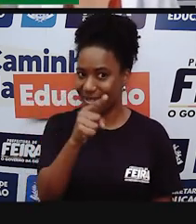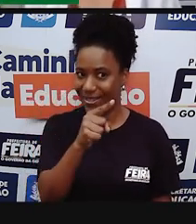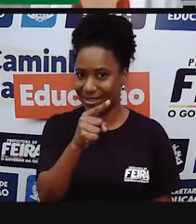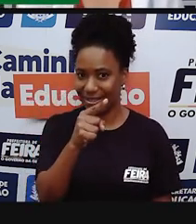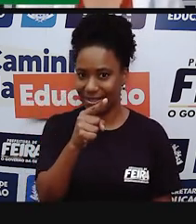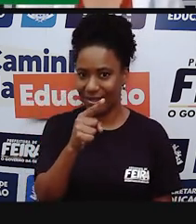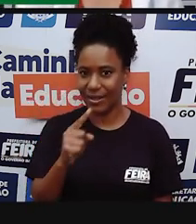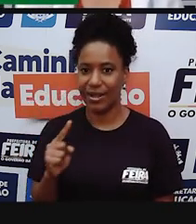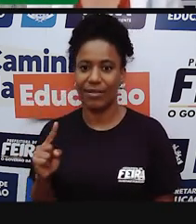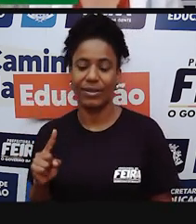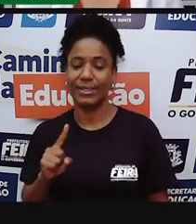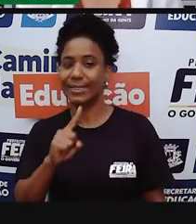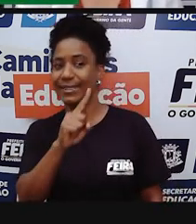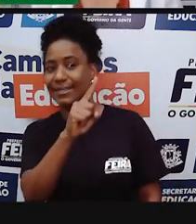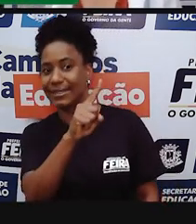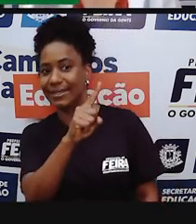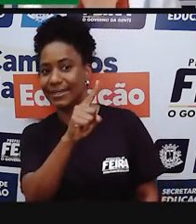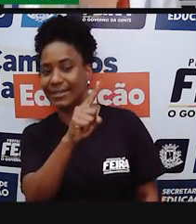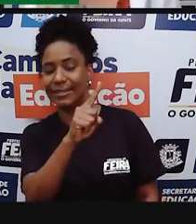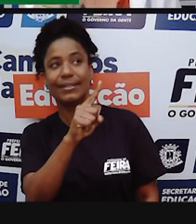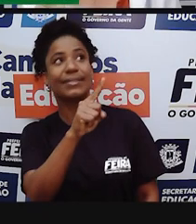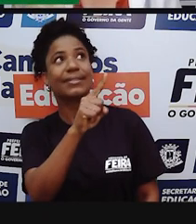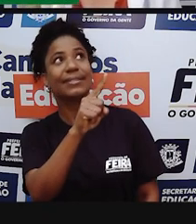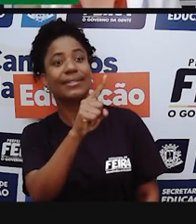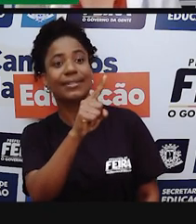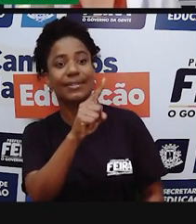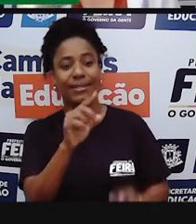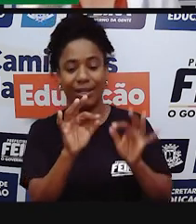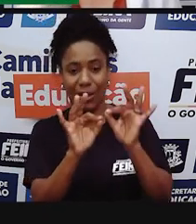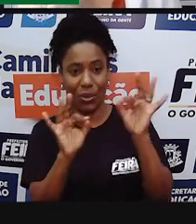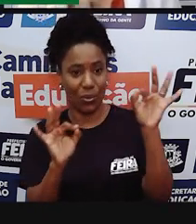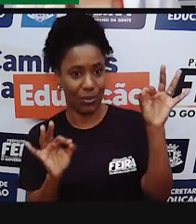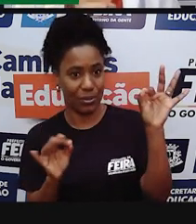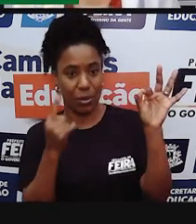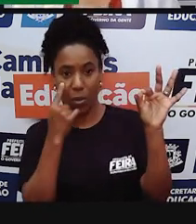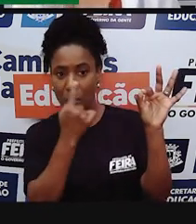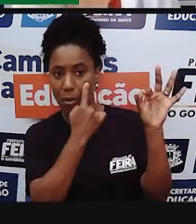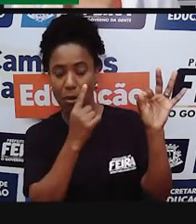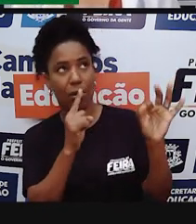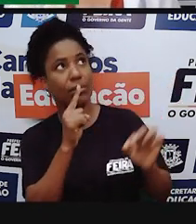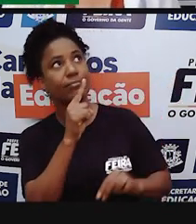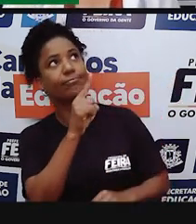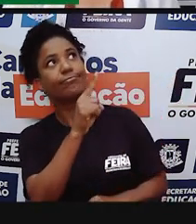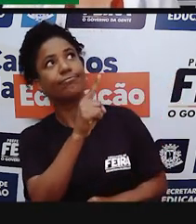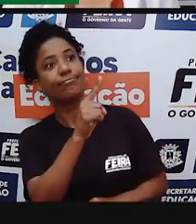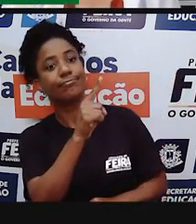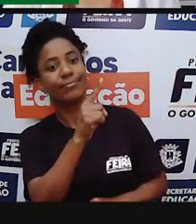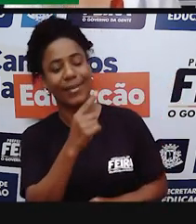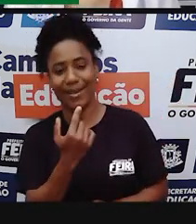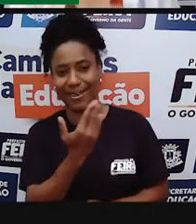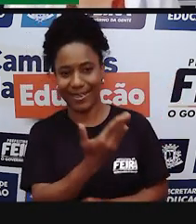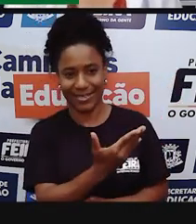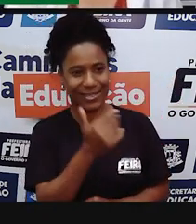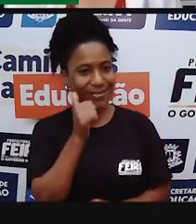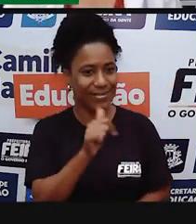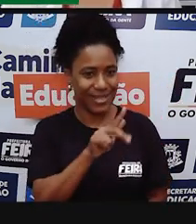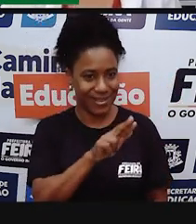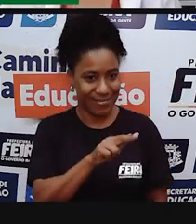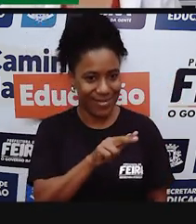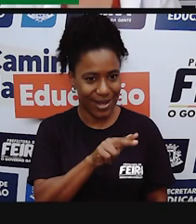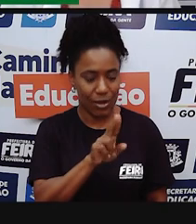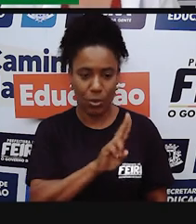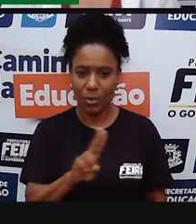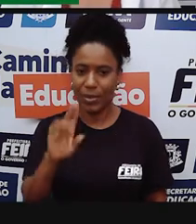então o personagem Está apresentando a sua irmã Essa é minha irmã ela é Cris é assim